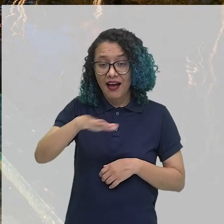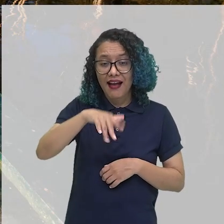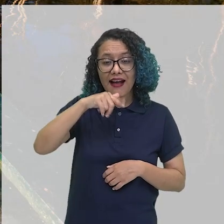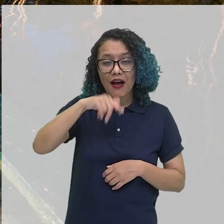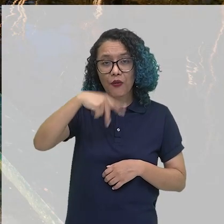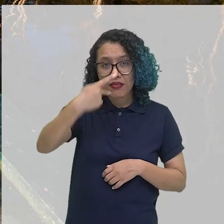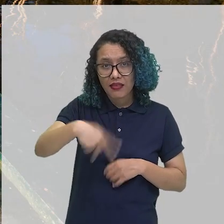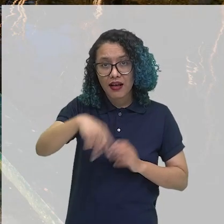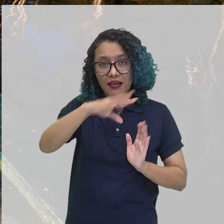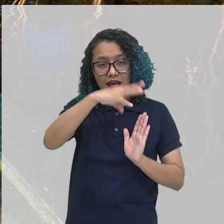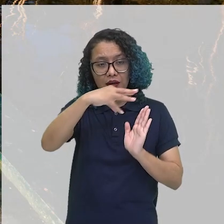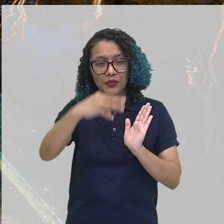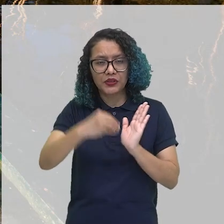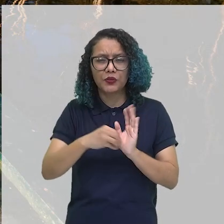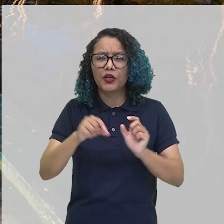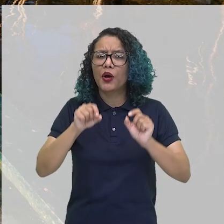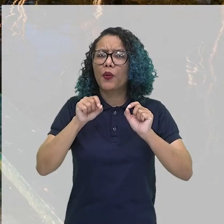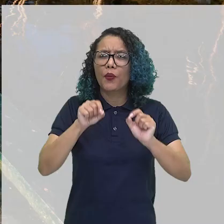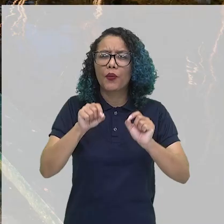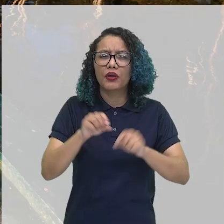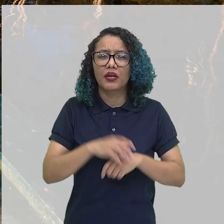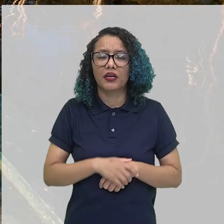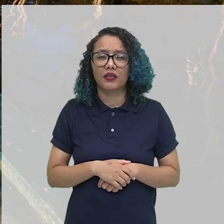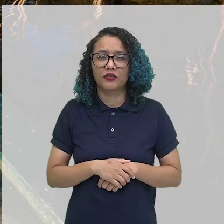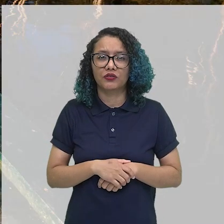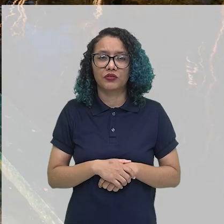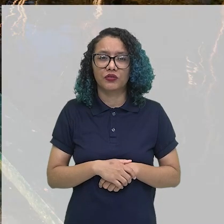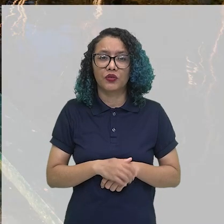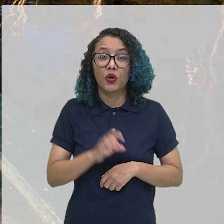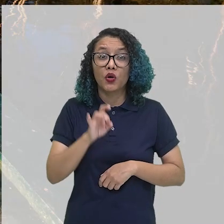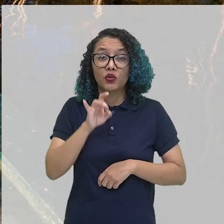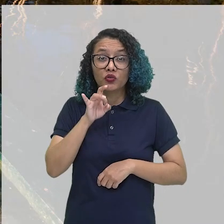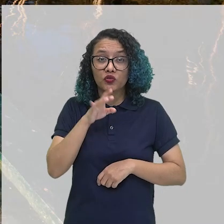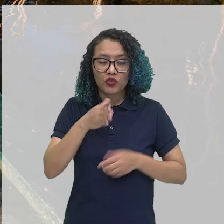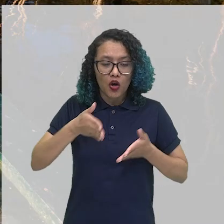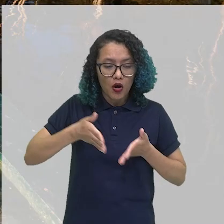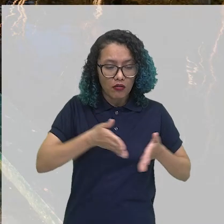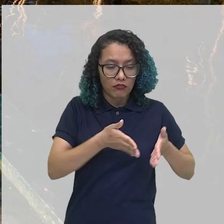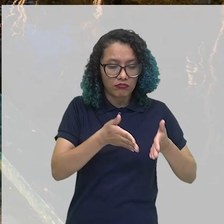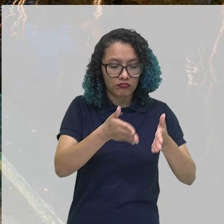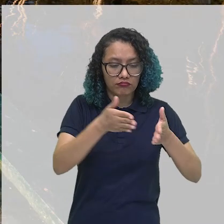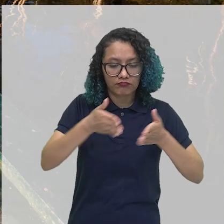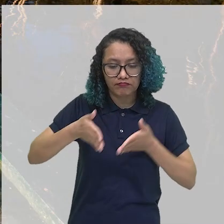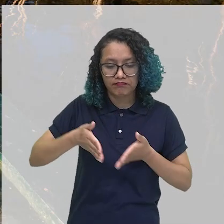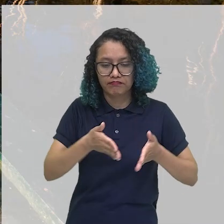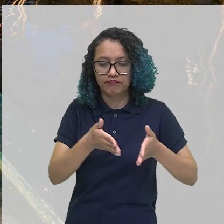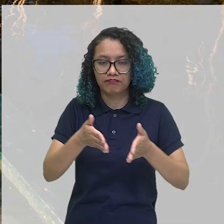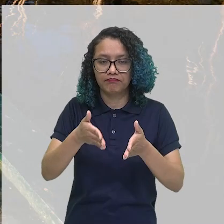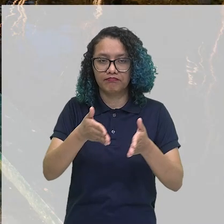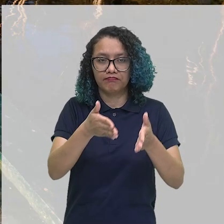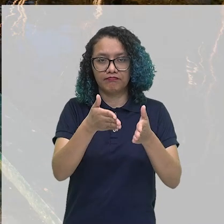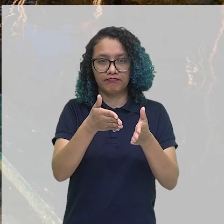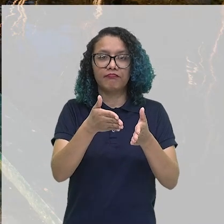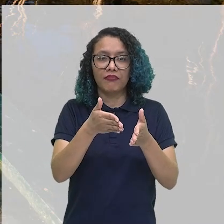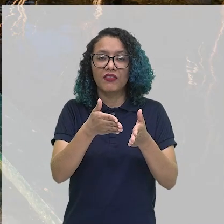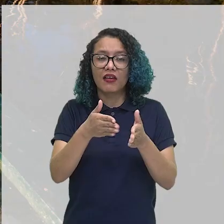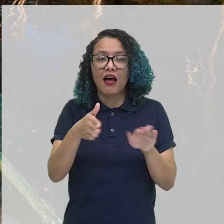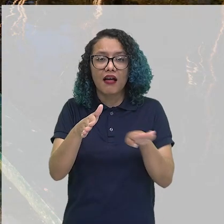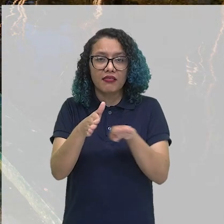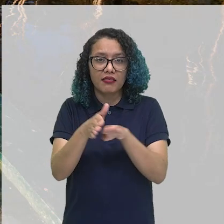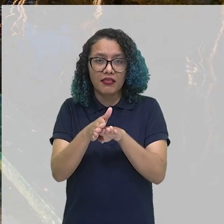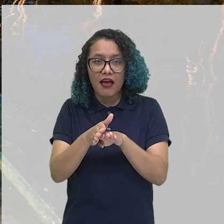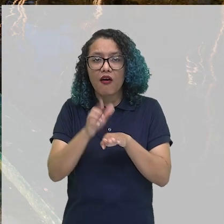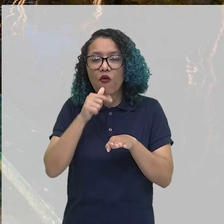amazônica é muito mais do que o caminho que o rio percorre até encontrar,